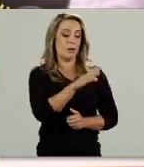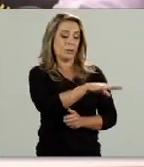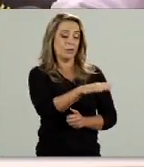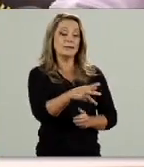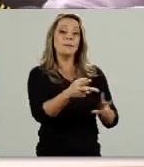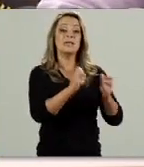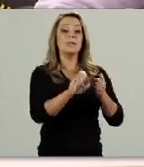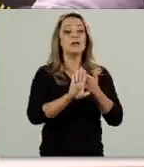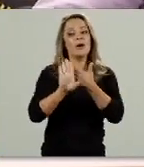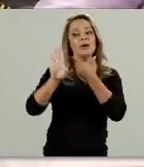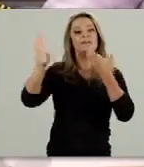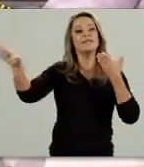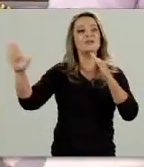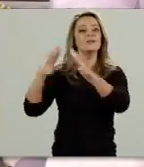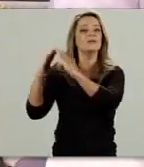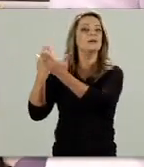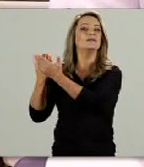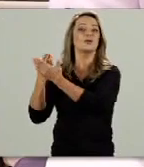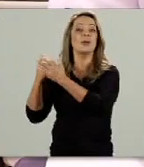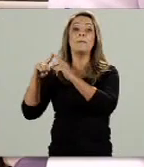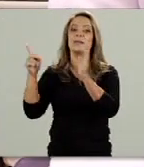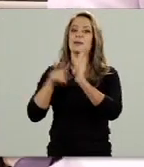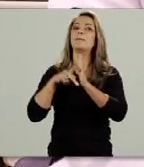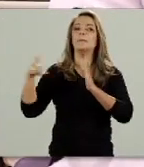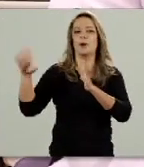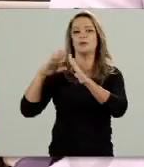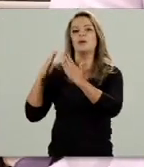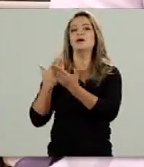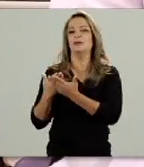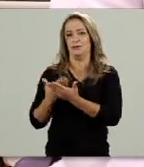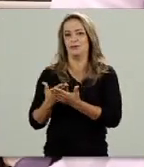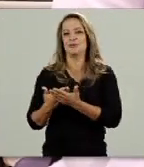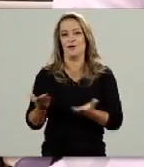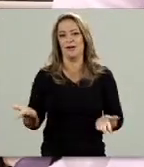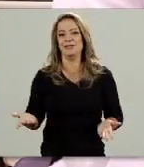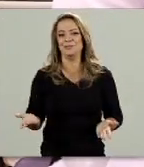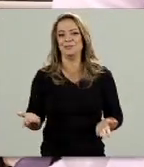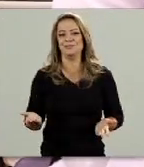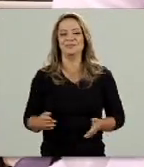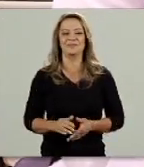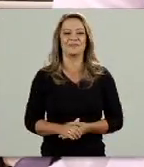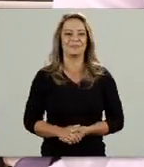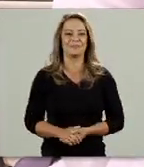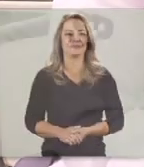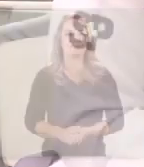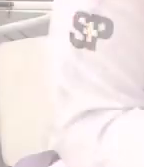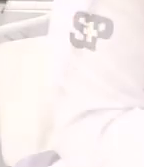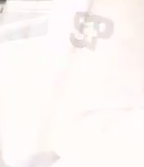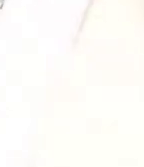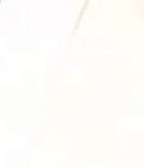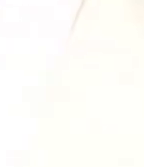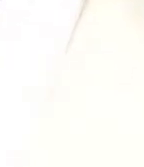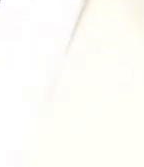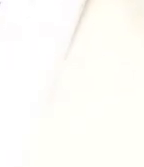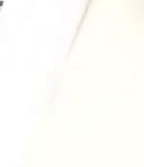está distante da sala de aula, mas ela ainda faz parte, ela continua fazendo parte daquela sala.